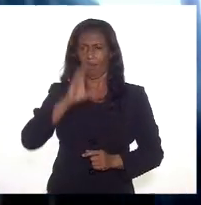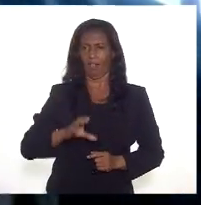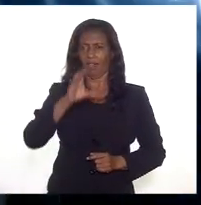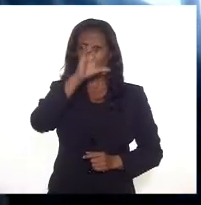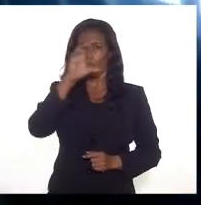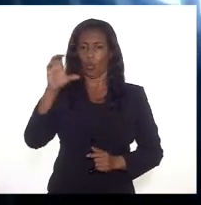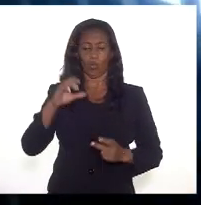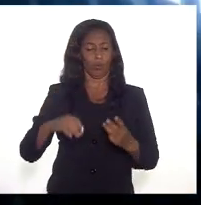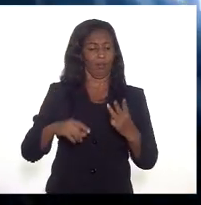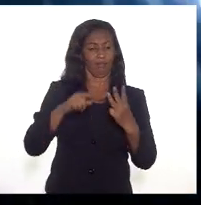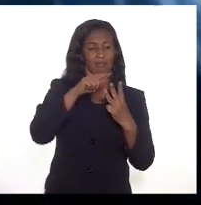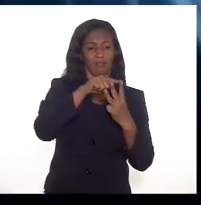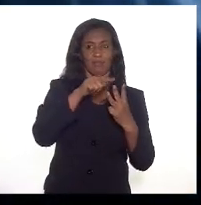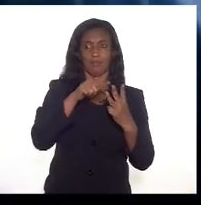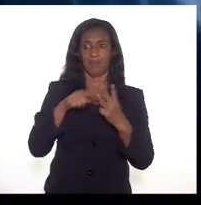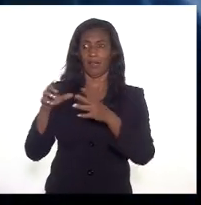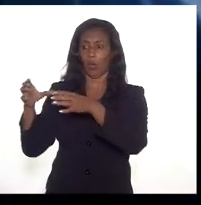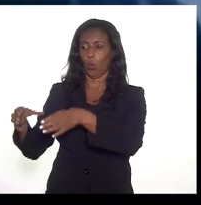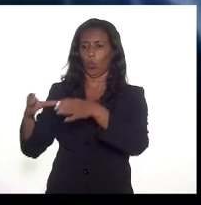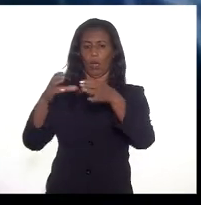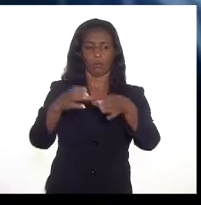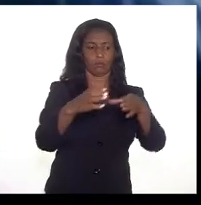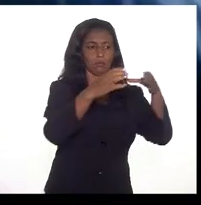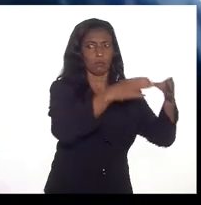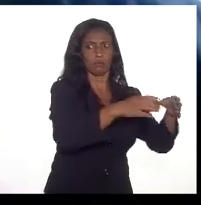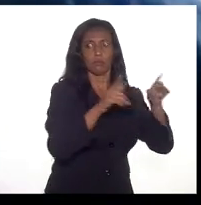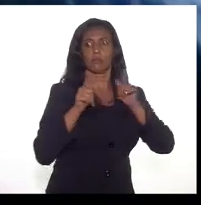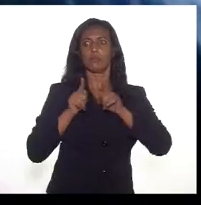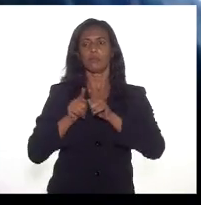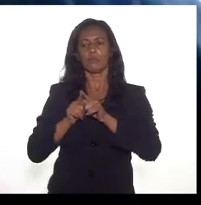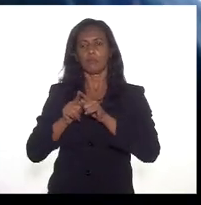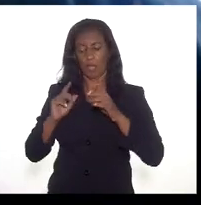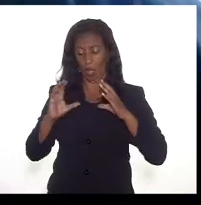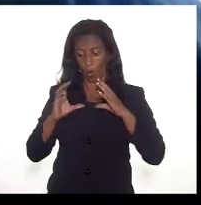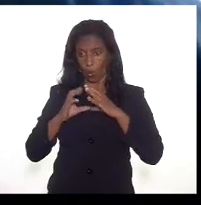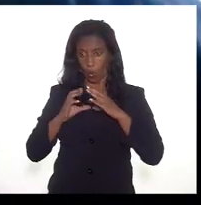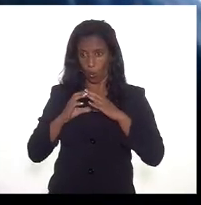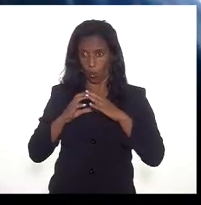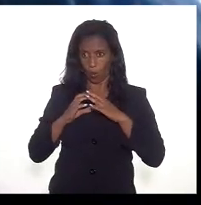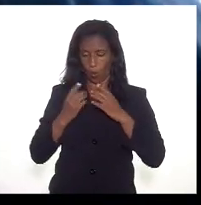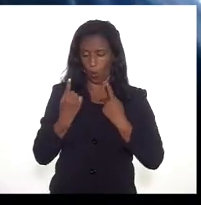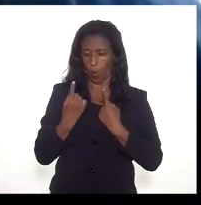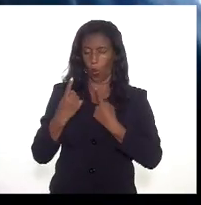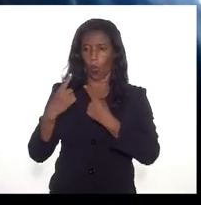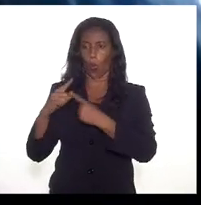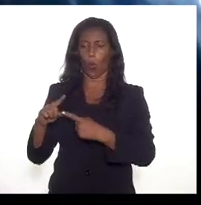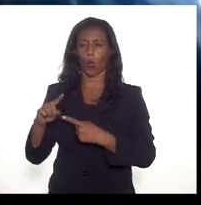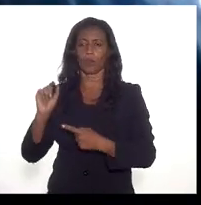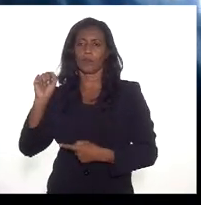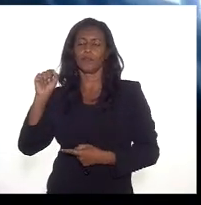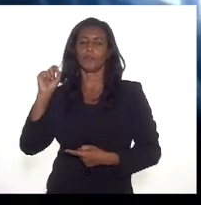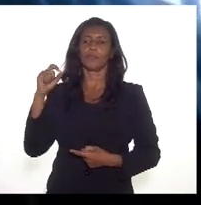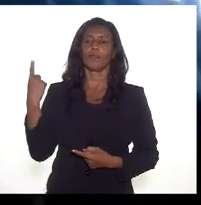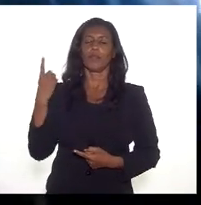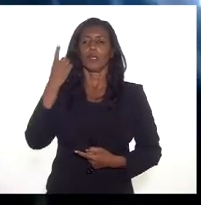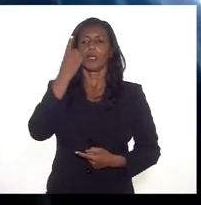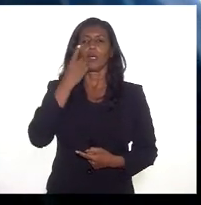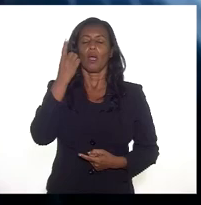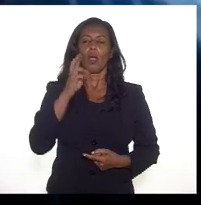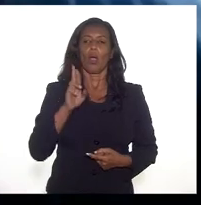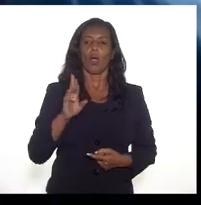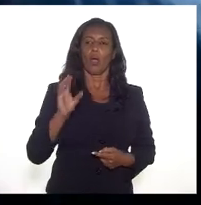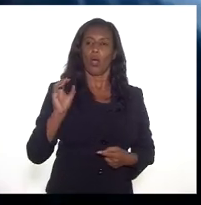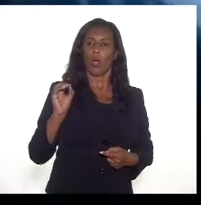locais da Zona Norte, e também a comissão entrou contra o ex-deputado Roberto Jefferson,